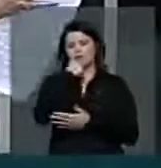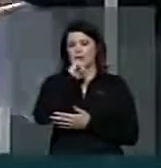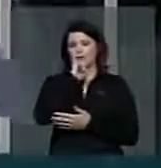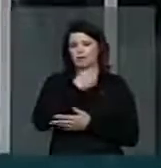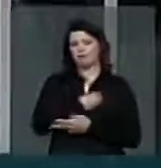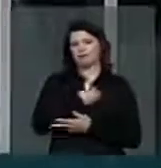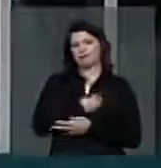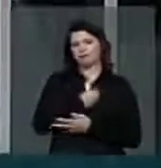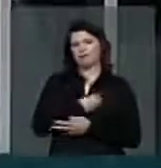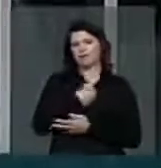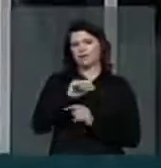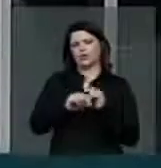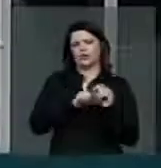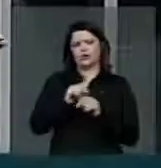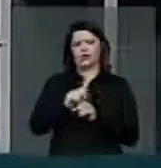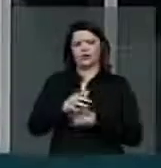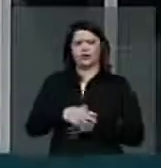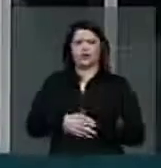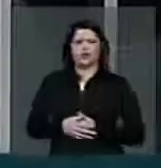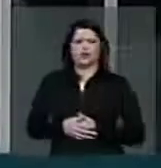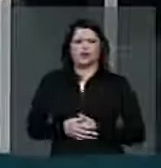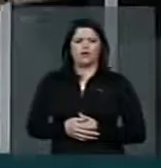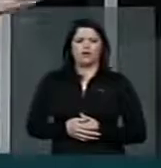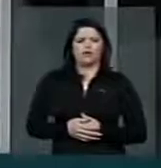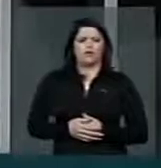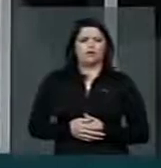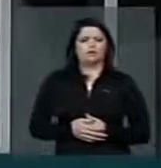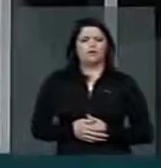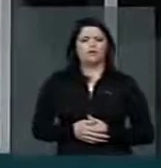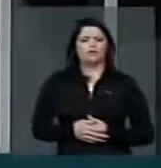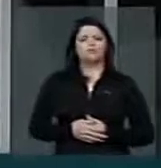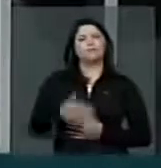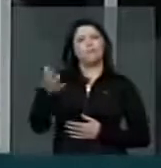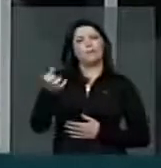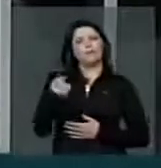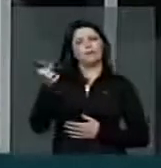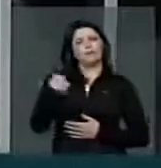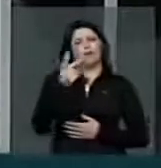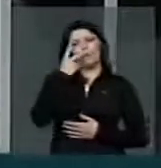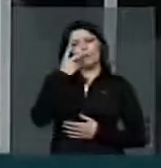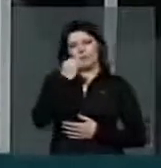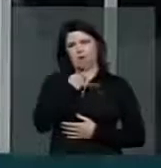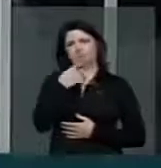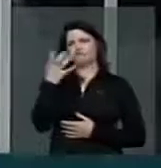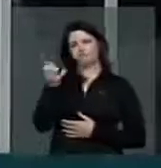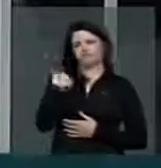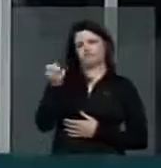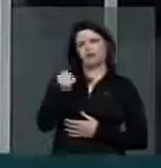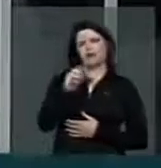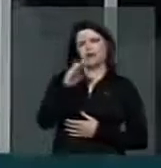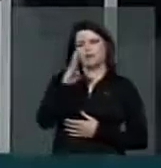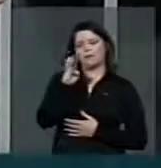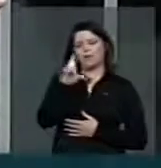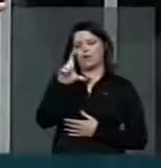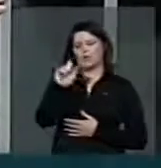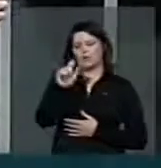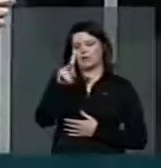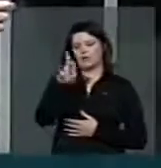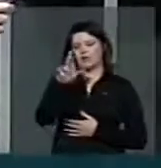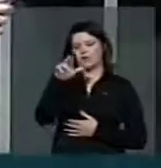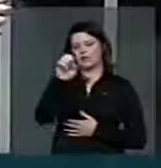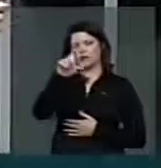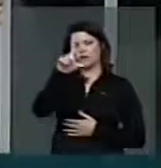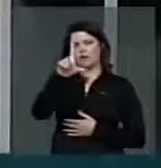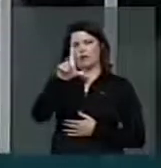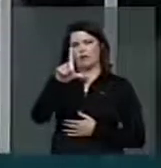vive exatamente da pensão que ficou do pai. E a Bolsa de Valores vai caindo, as